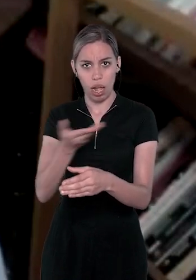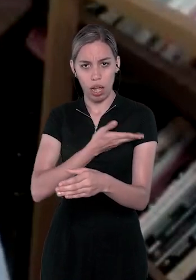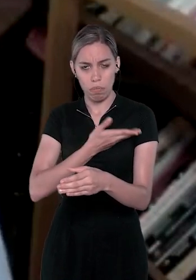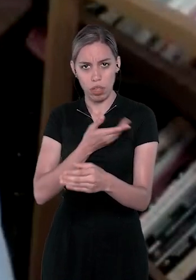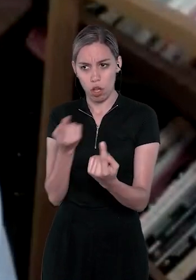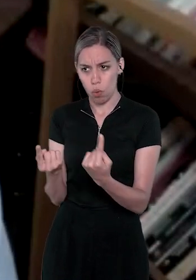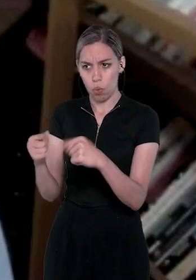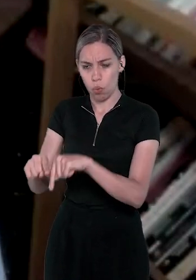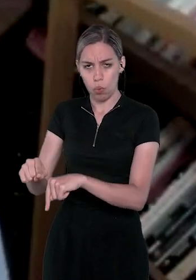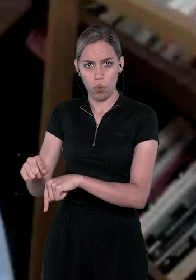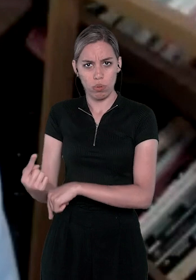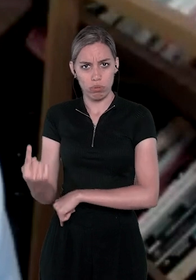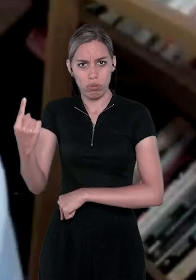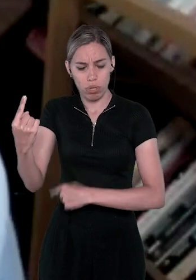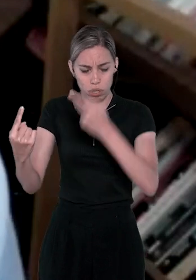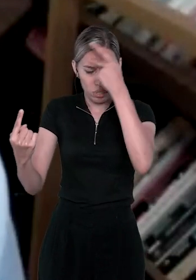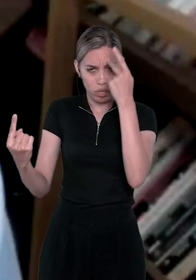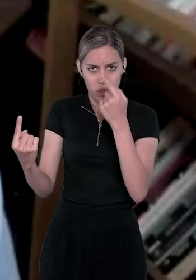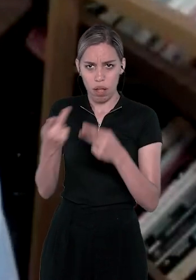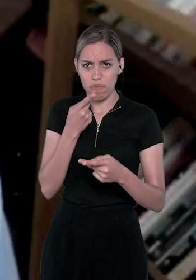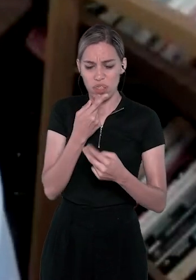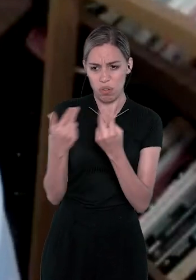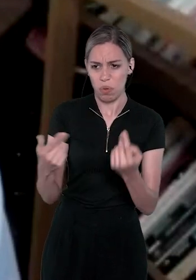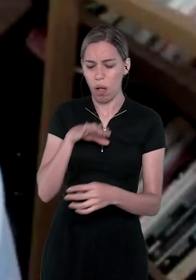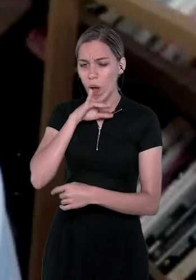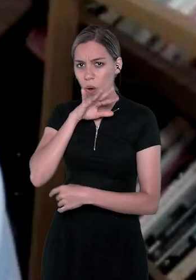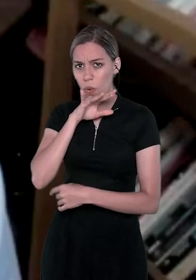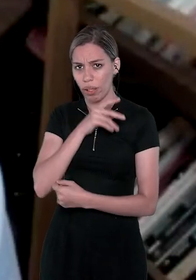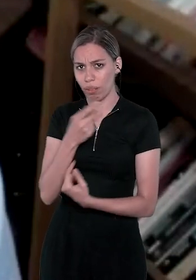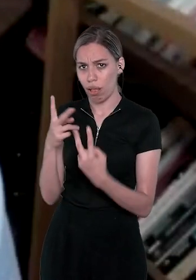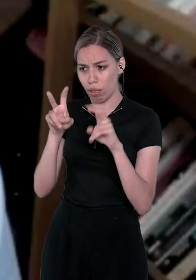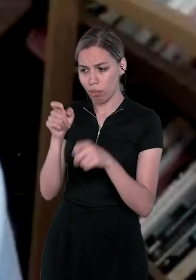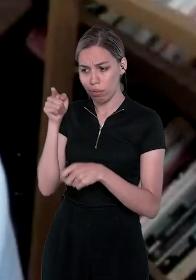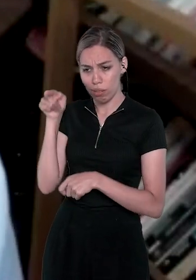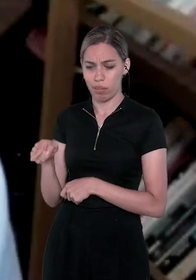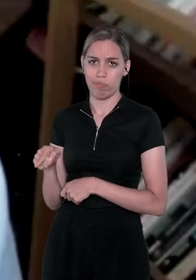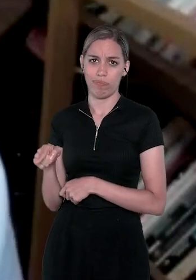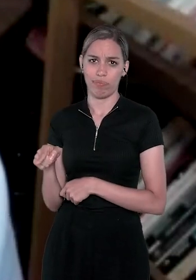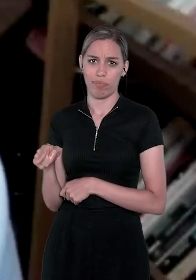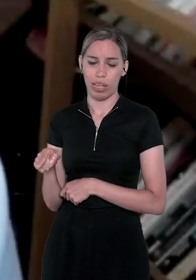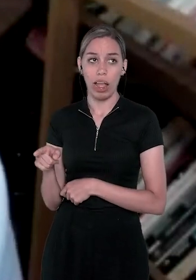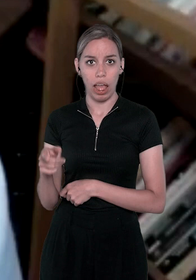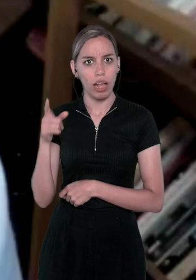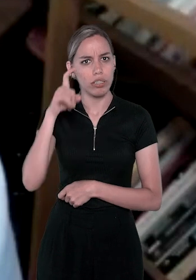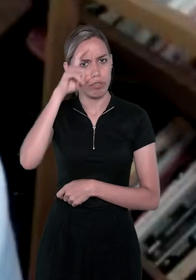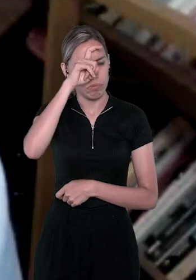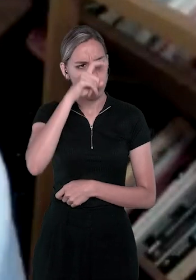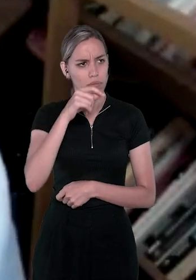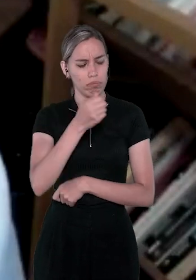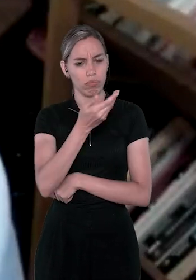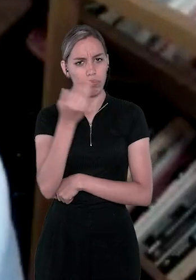tal. É uma coisa muito difícil para um adolescente encarar. E aí